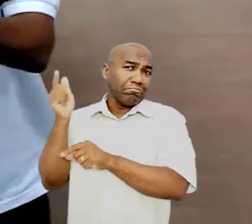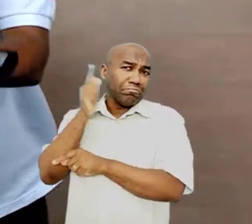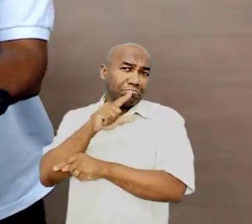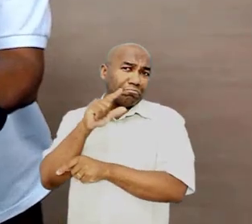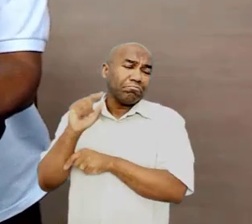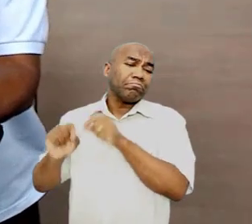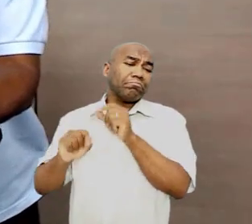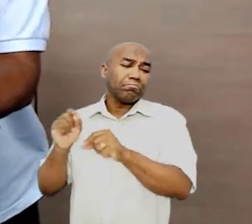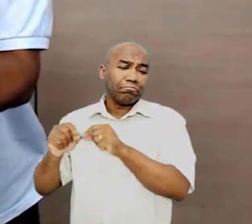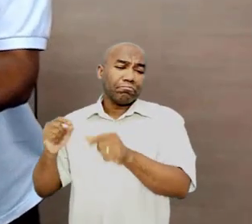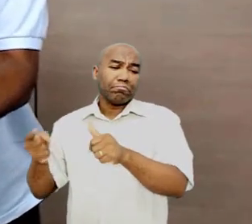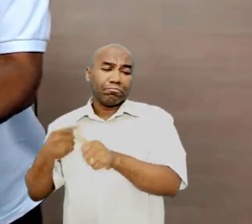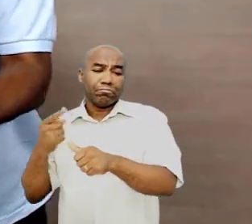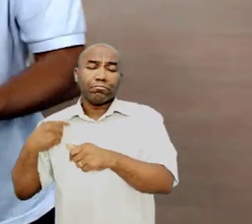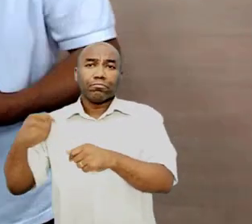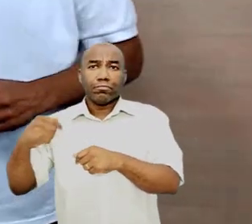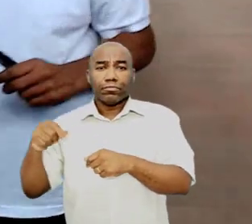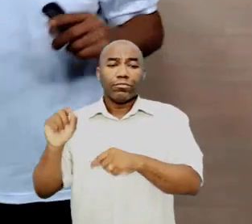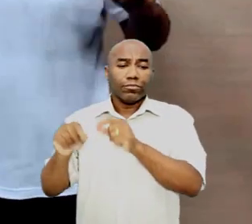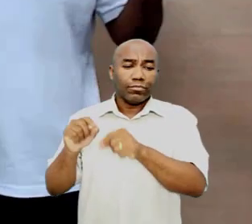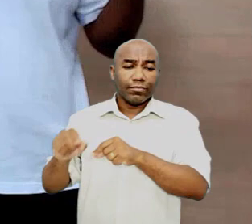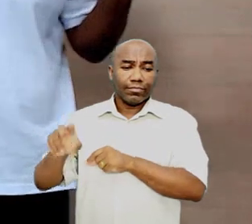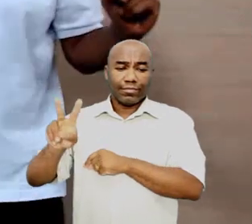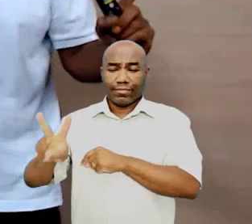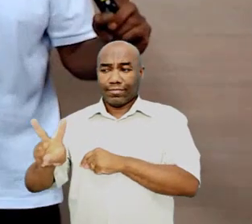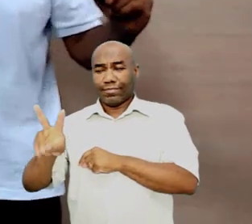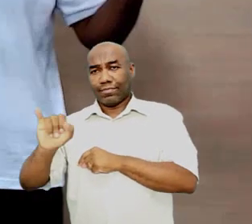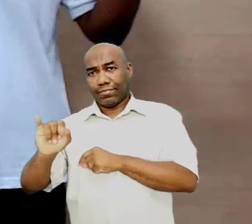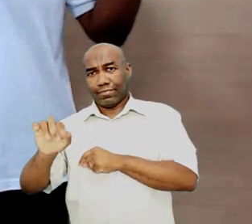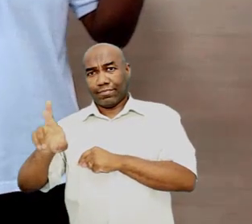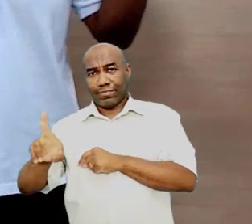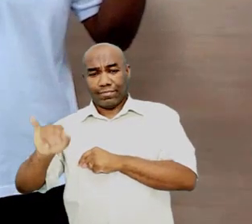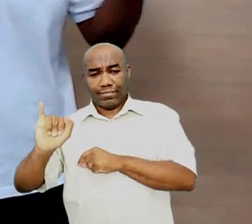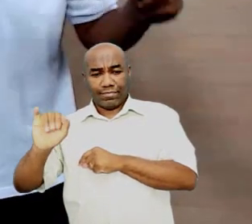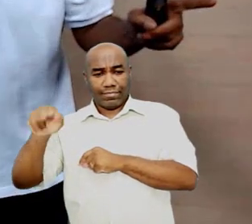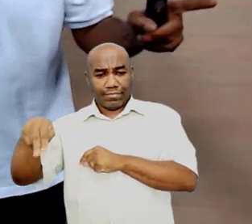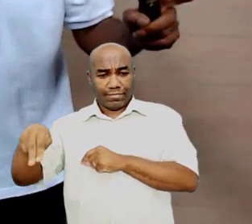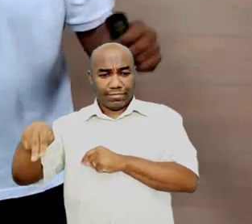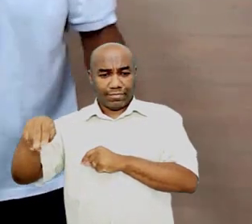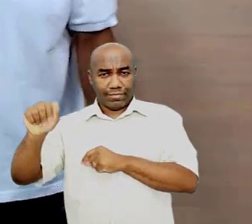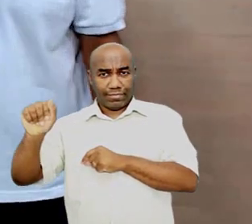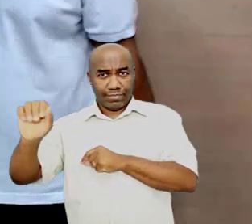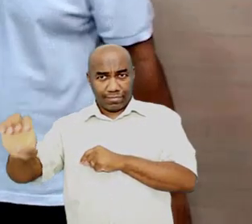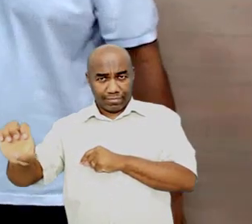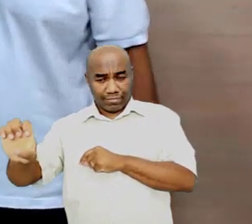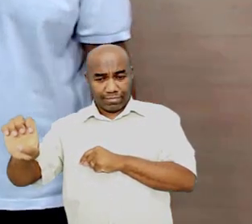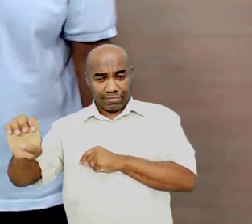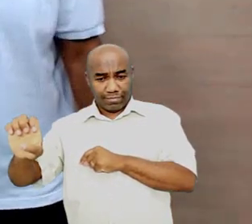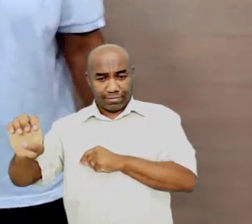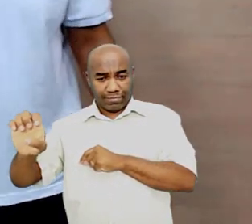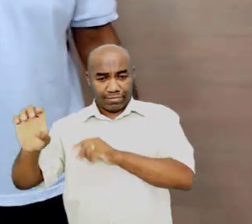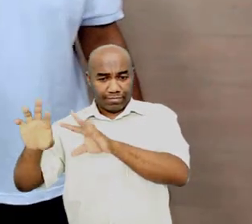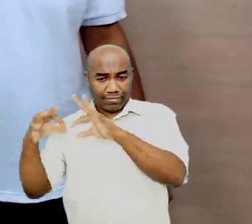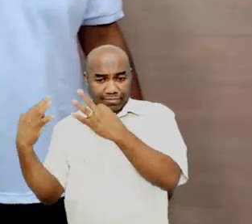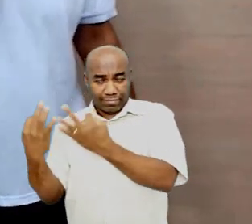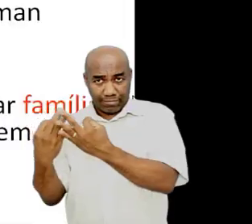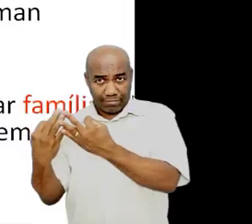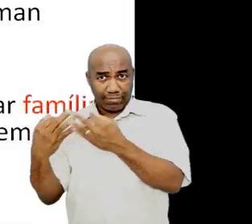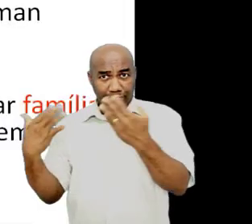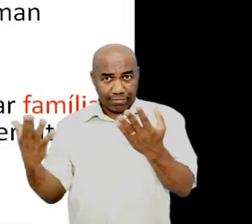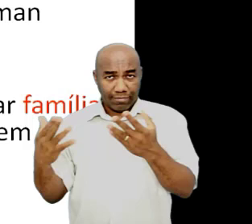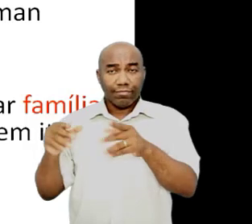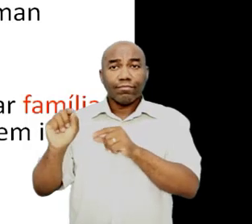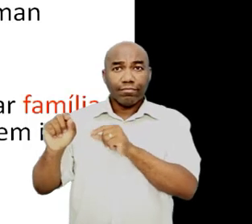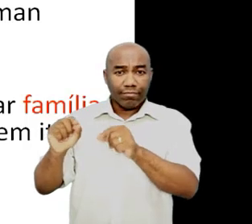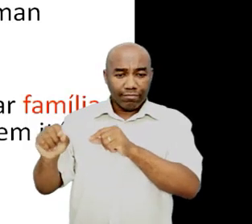que usar a palavra viride. Viride, família. Então, de novo, herpes